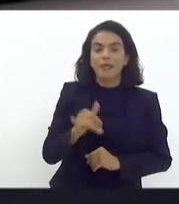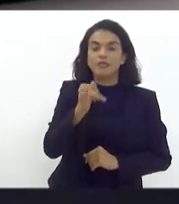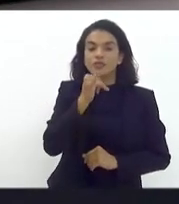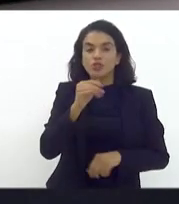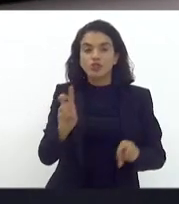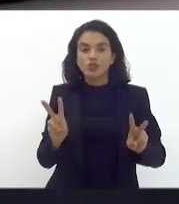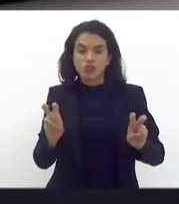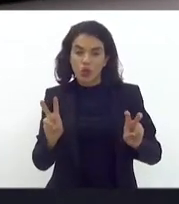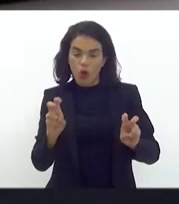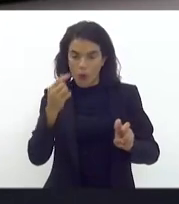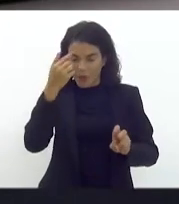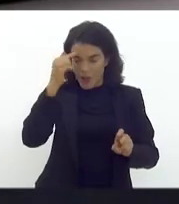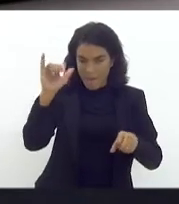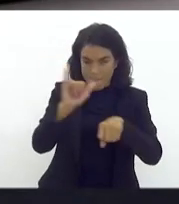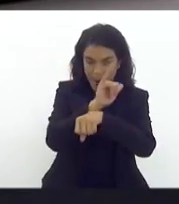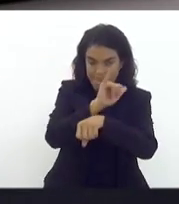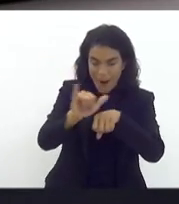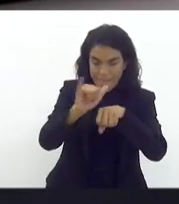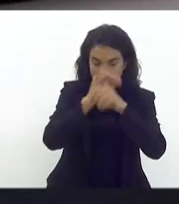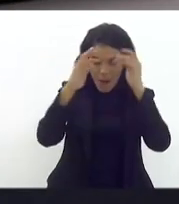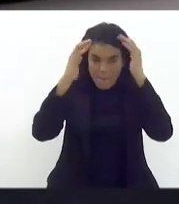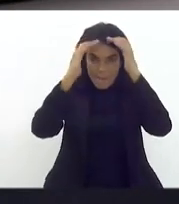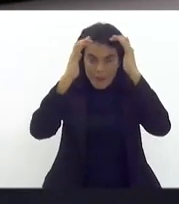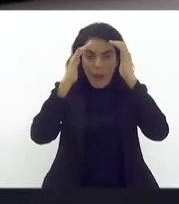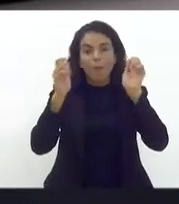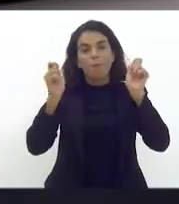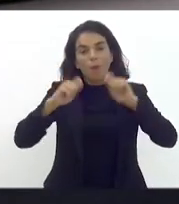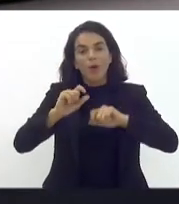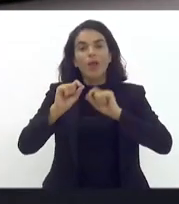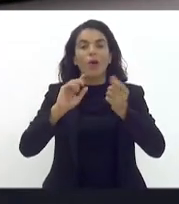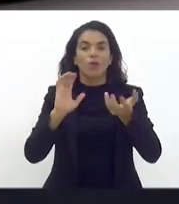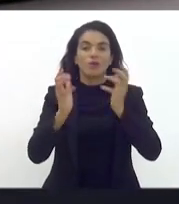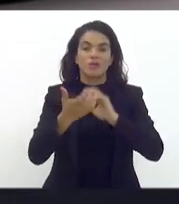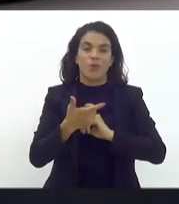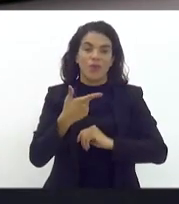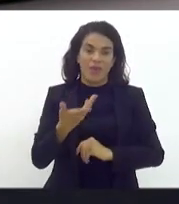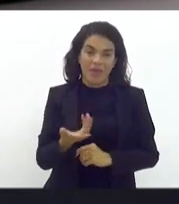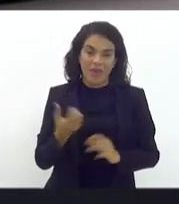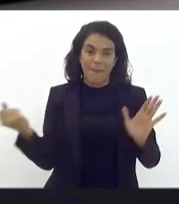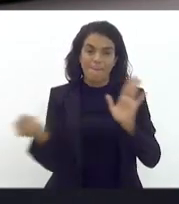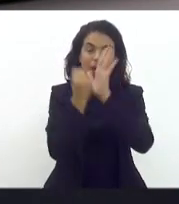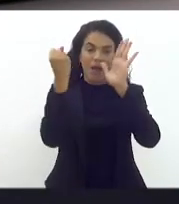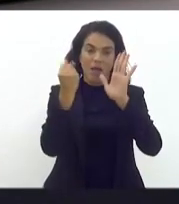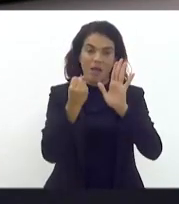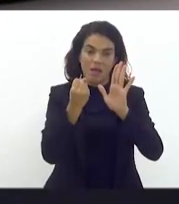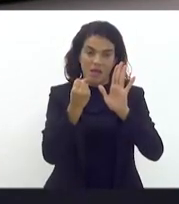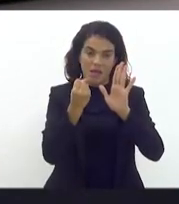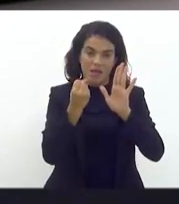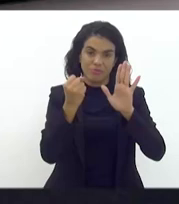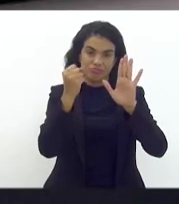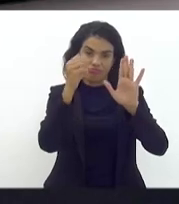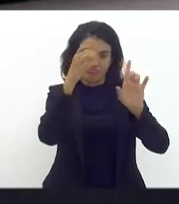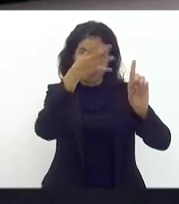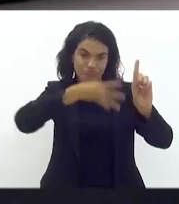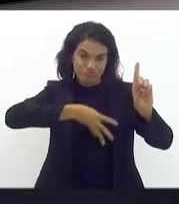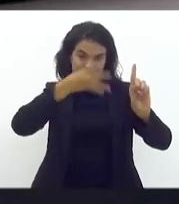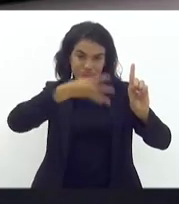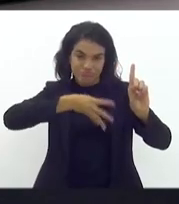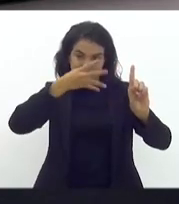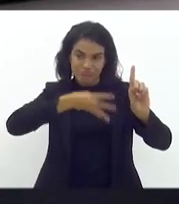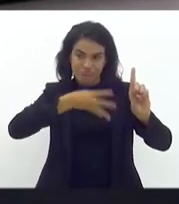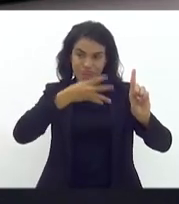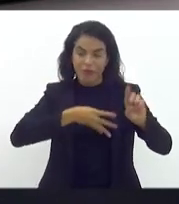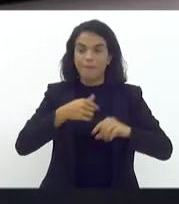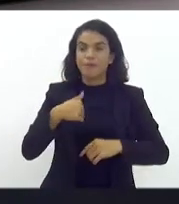esses atalhos mentais podem recair o que a gente chama de estereótipo sociais tá então eu já